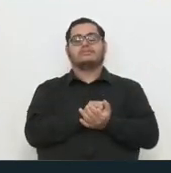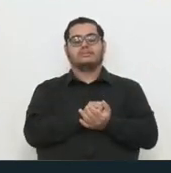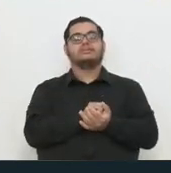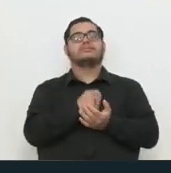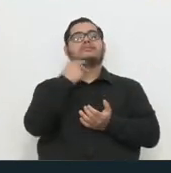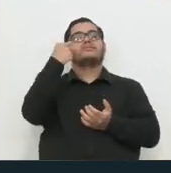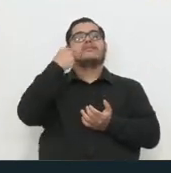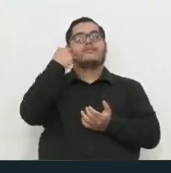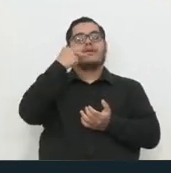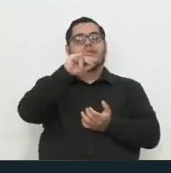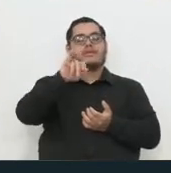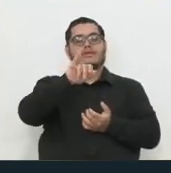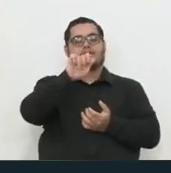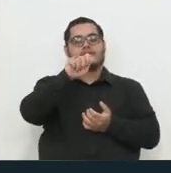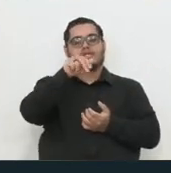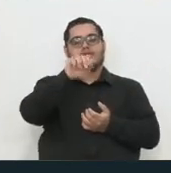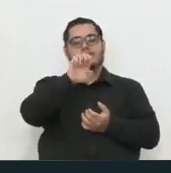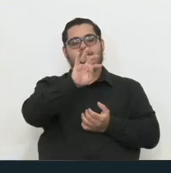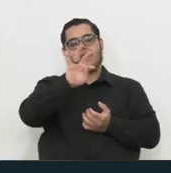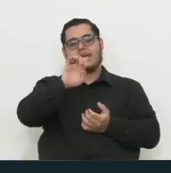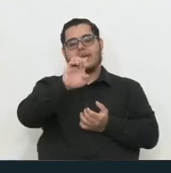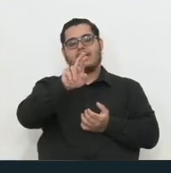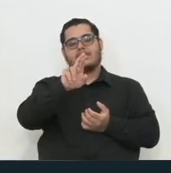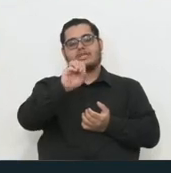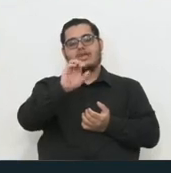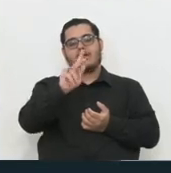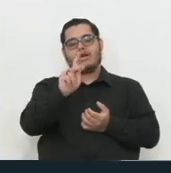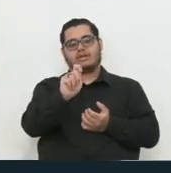vereadora Janete Rocha Pietá